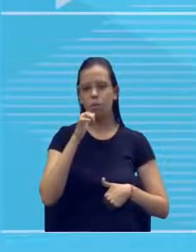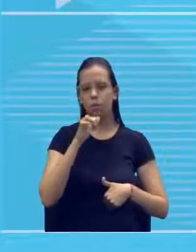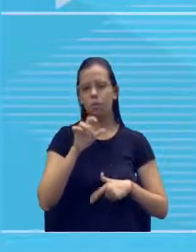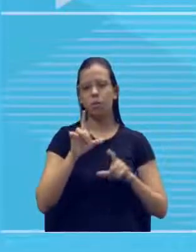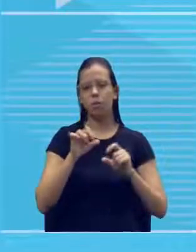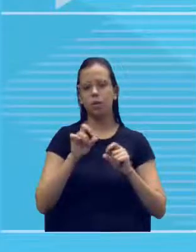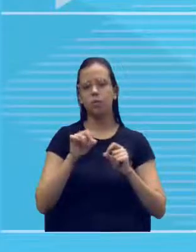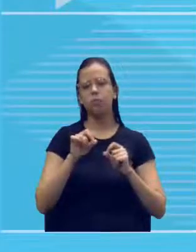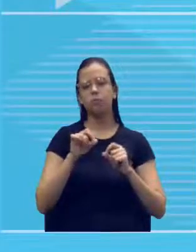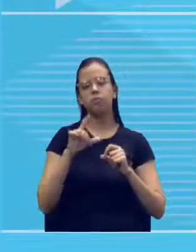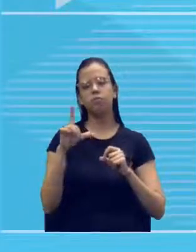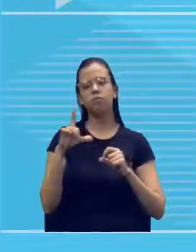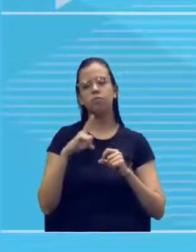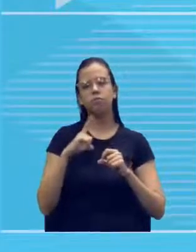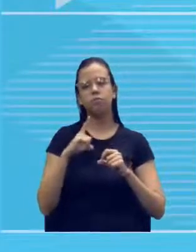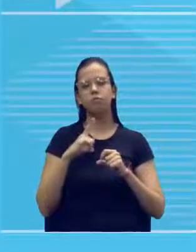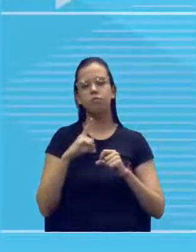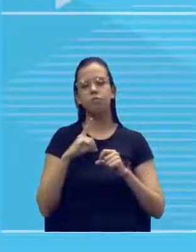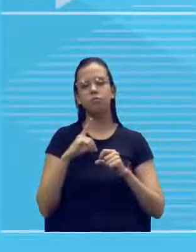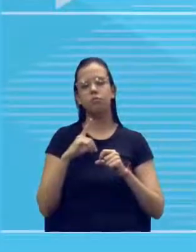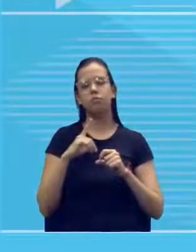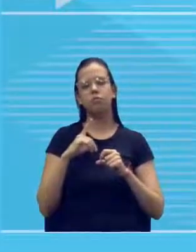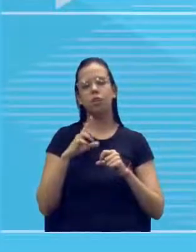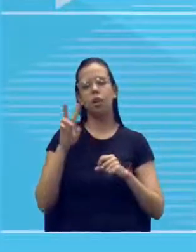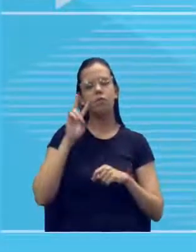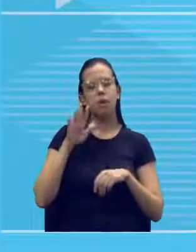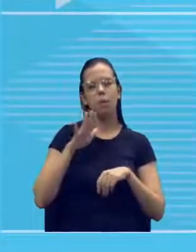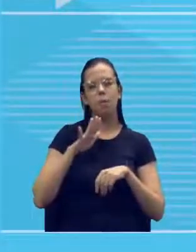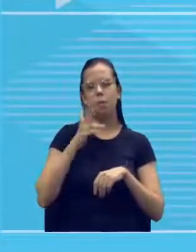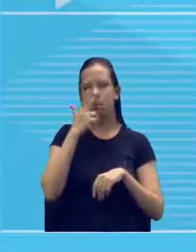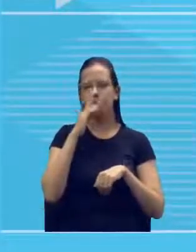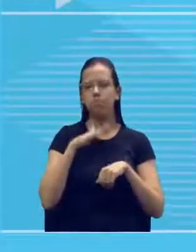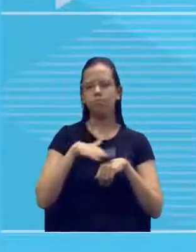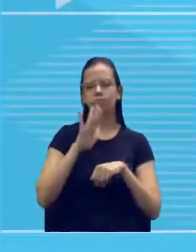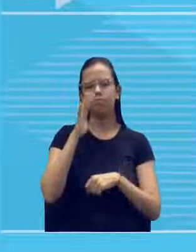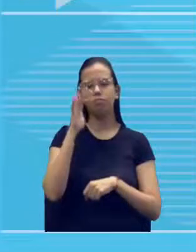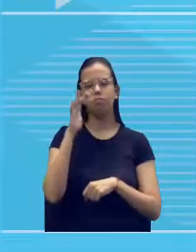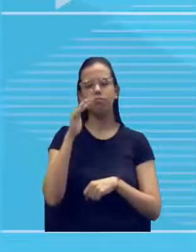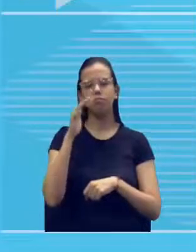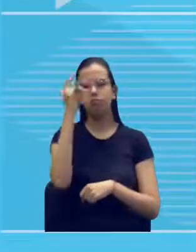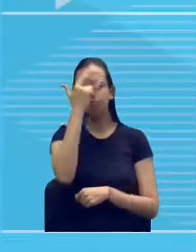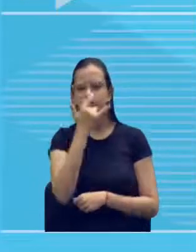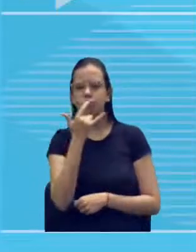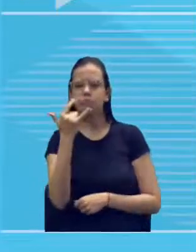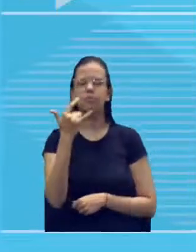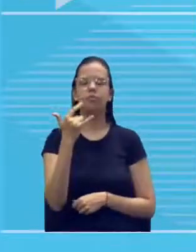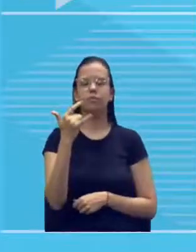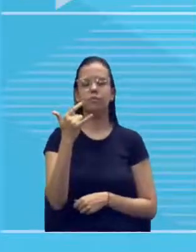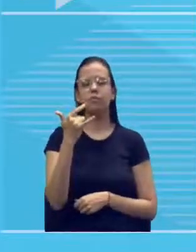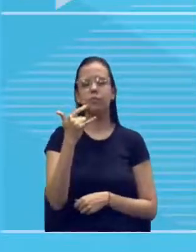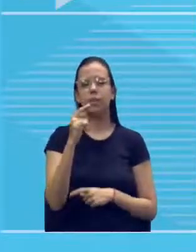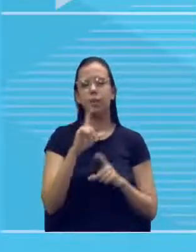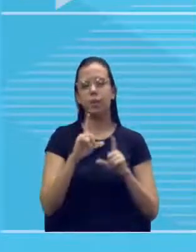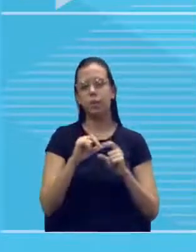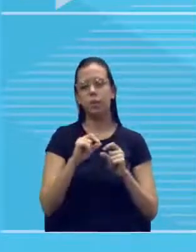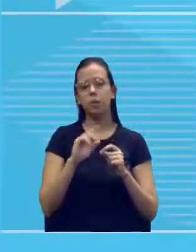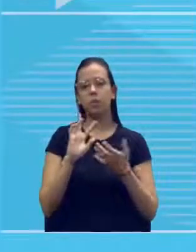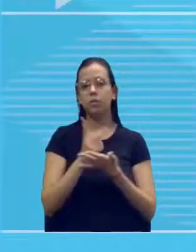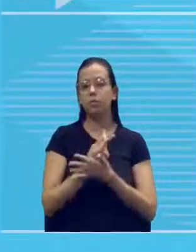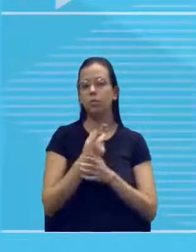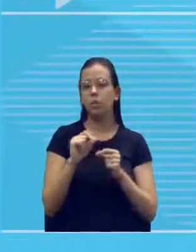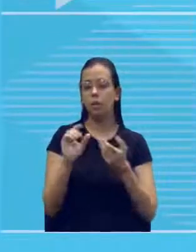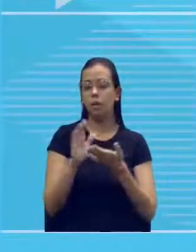ele era visto de uma forma mais ousada, de uma forma mais profana, e que acabou de certa forma